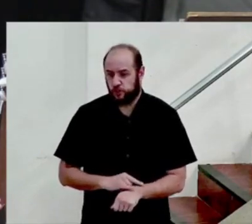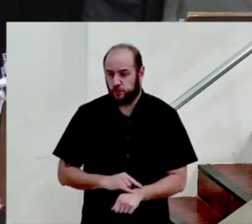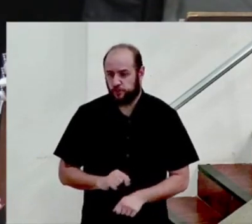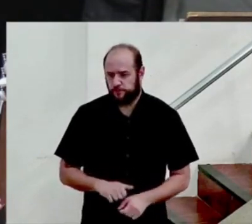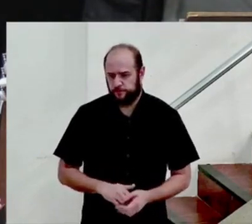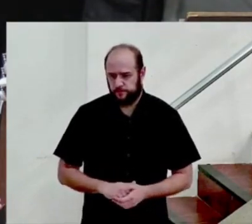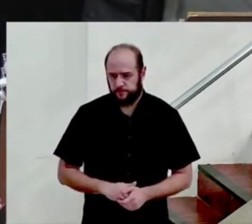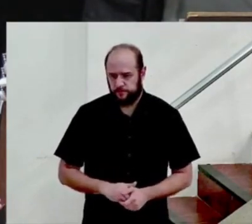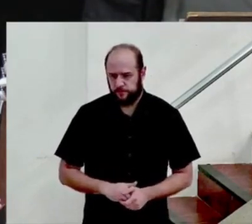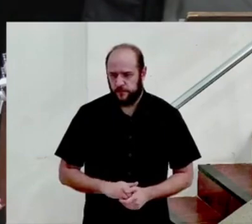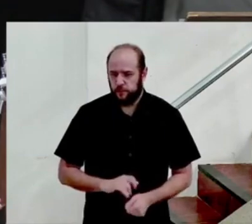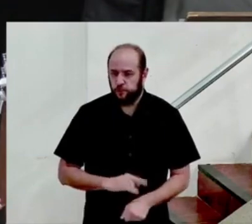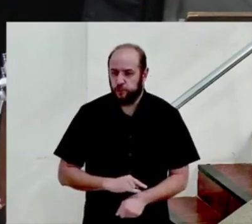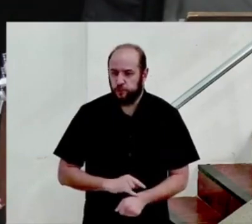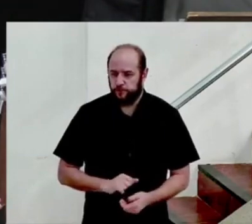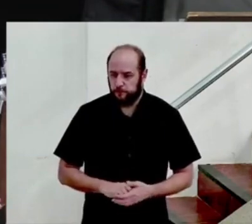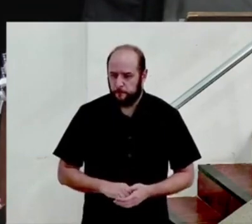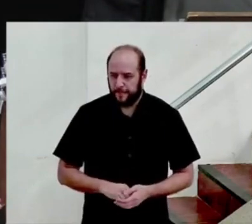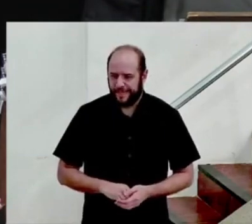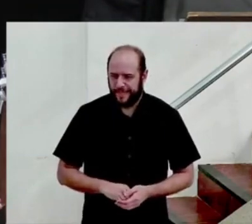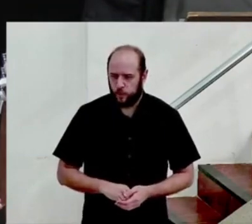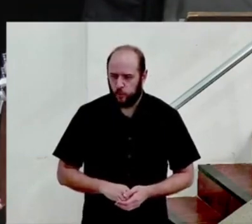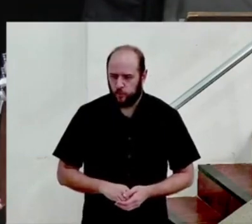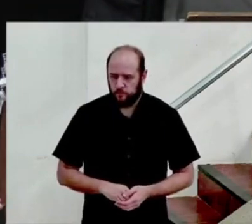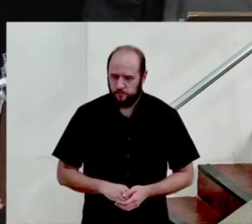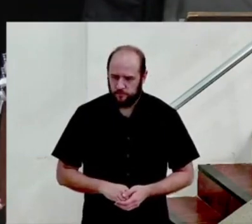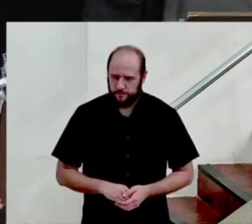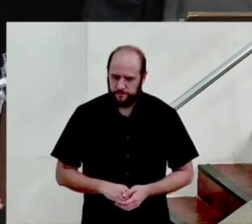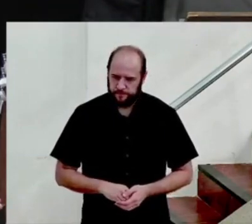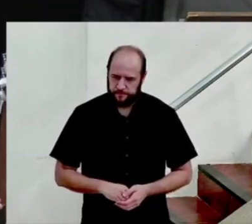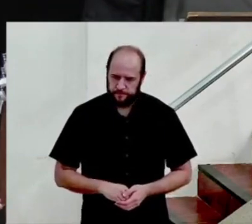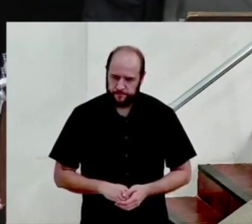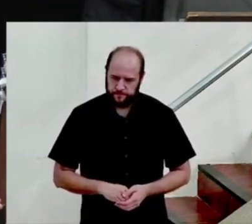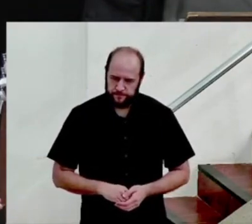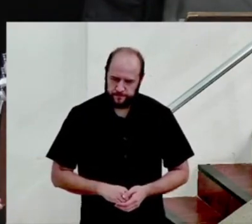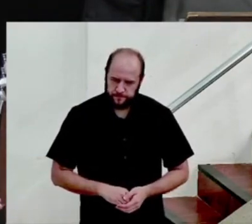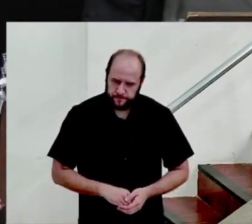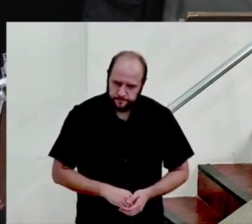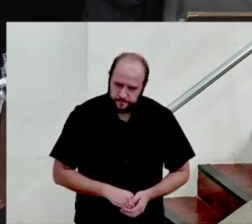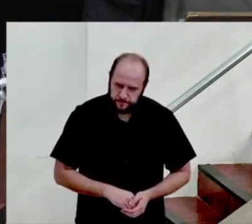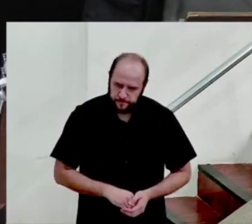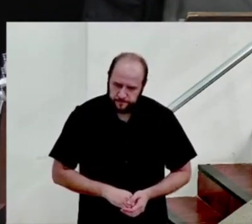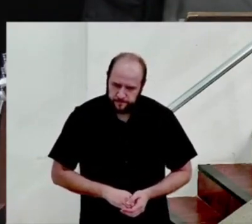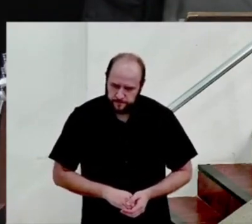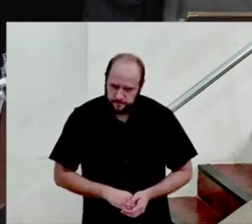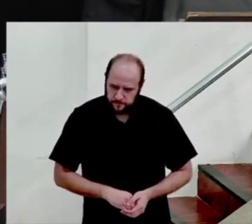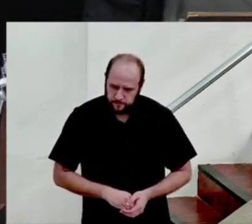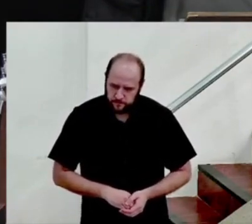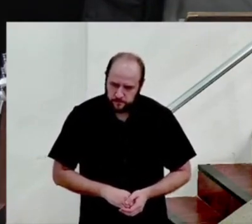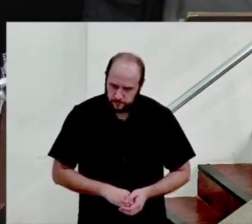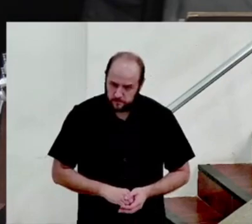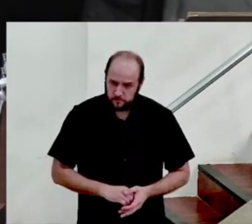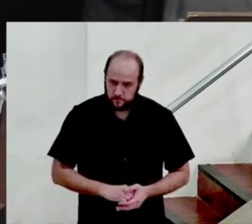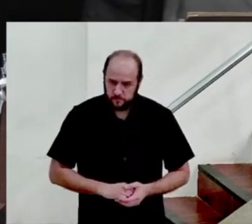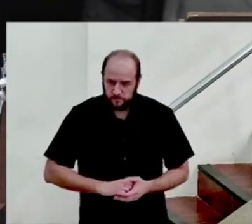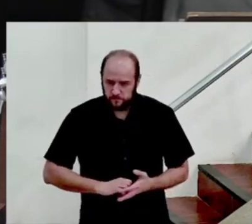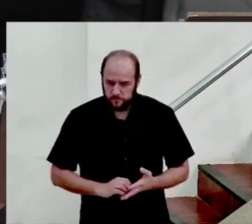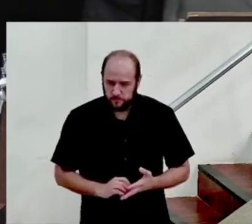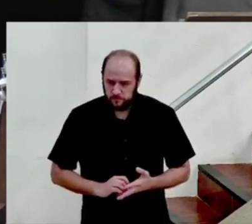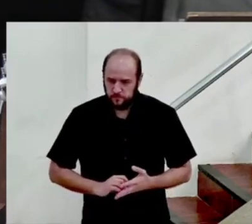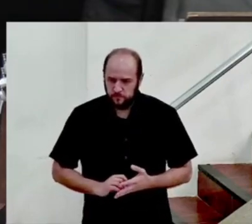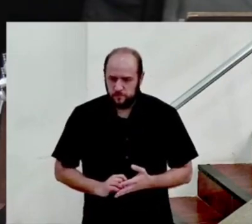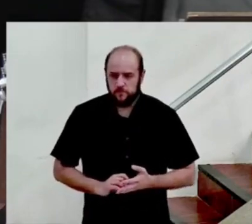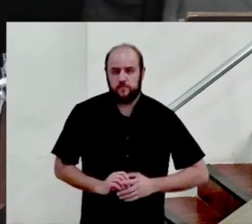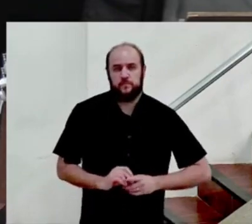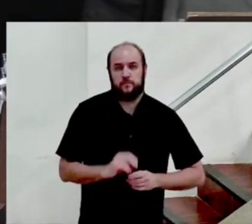Em uma porção do capítulo 7, nós falamos que enquanto o Senhor preservava a vida de